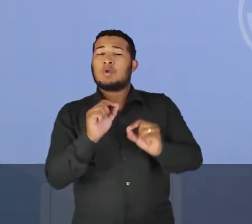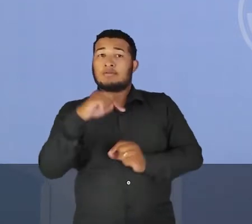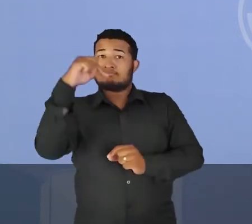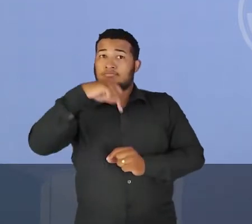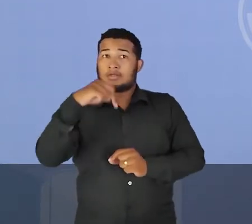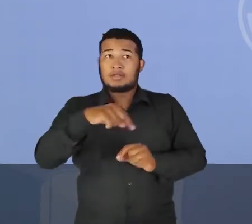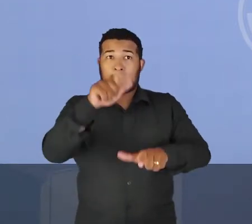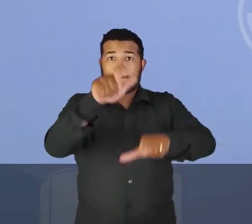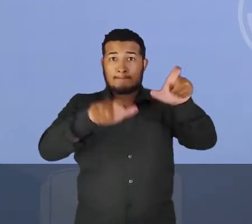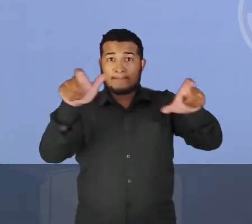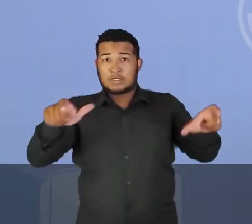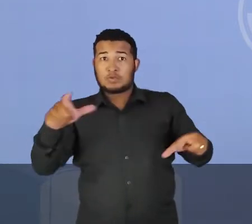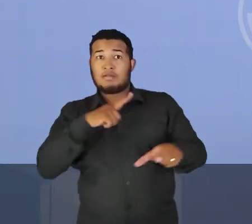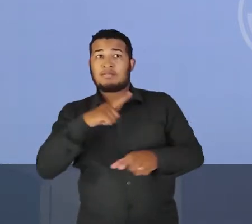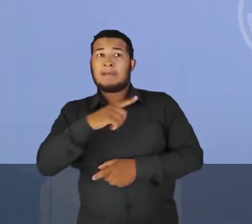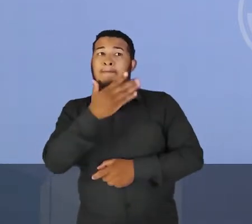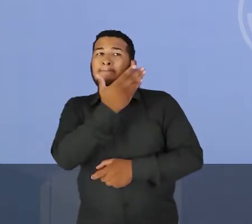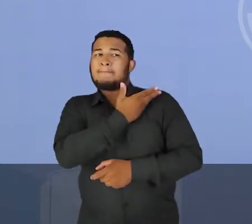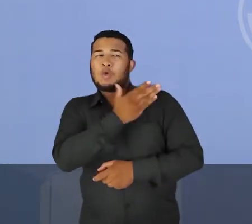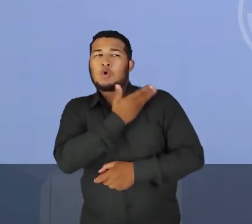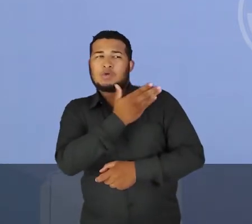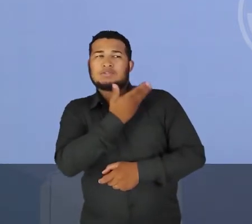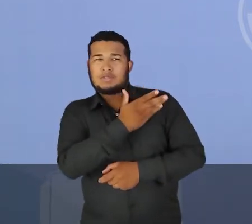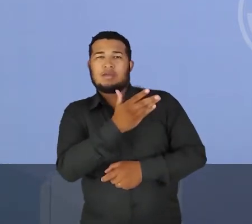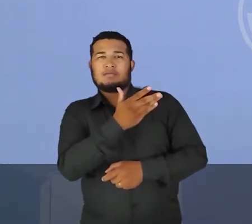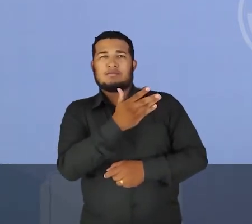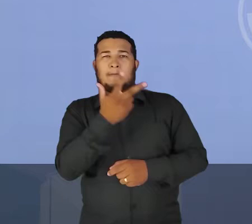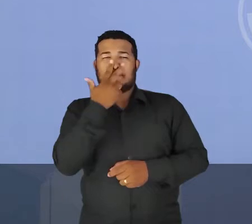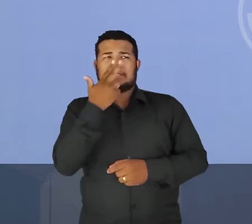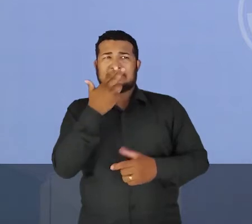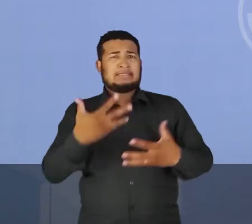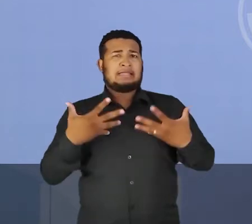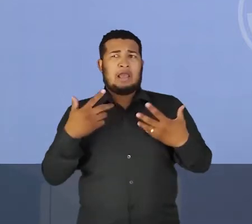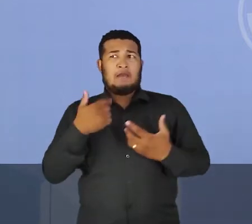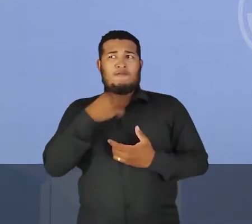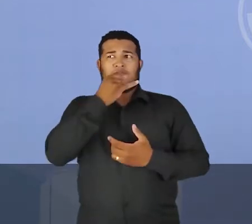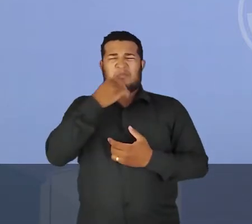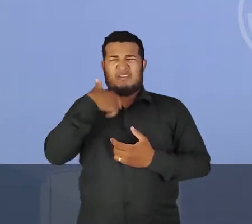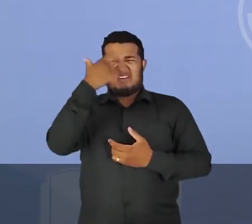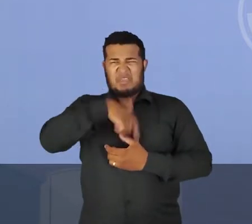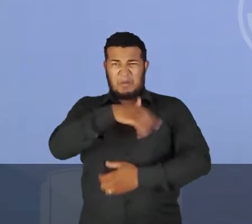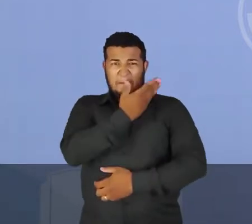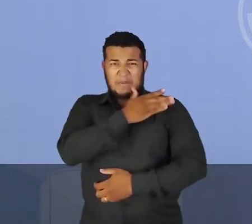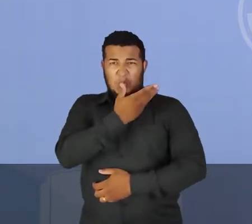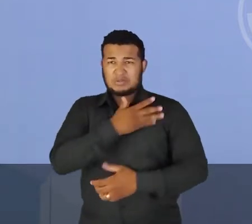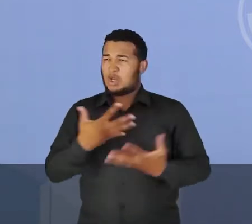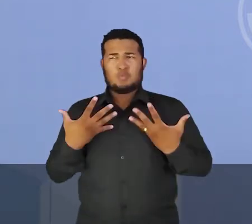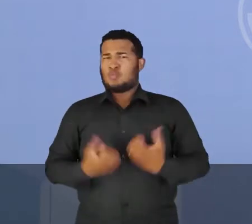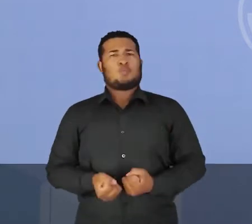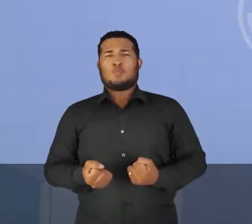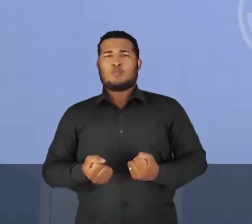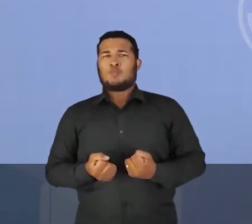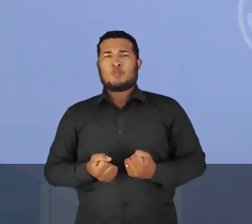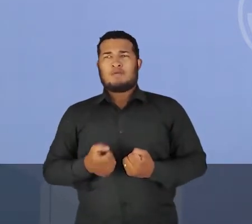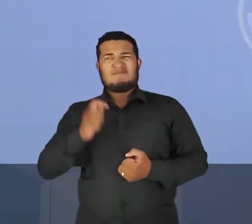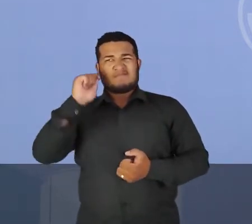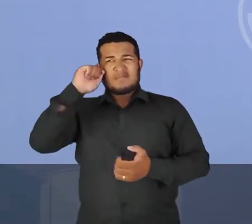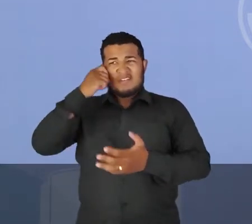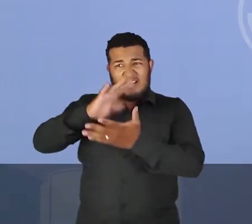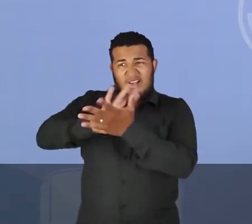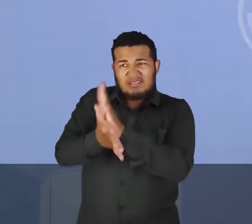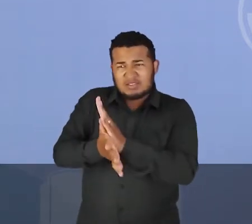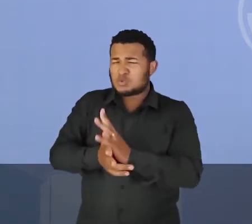têm preconceito de ter preconceito. Elas não assumem que elas são racistas, né? E